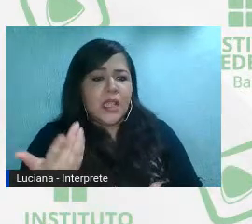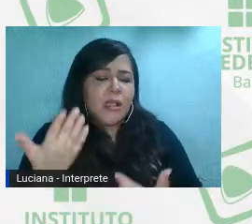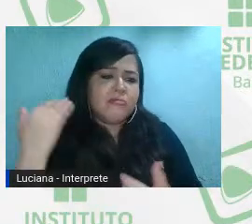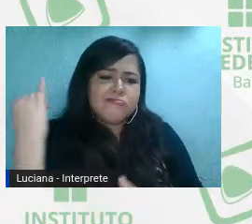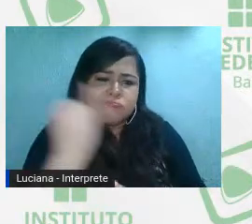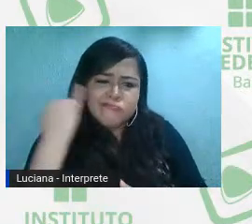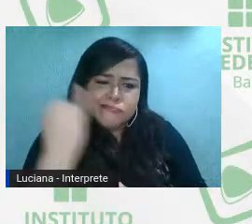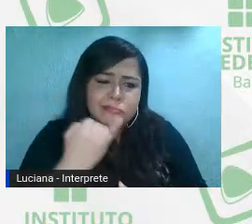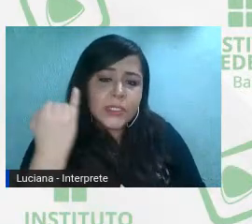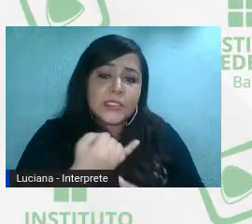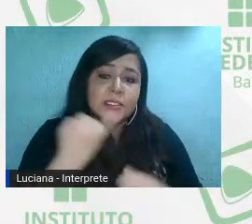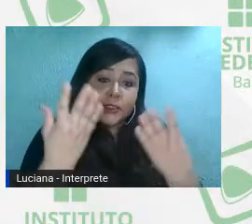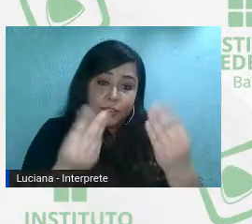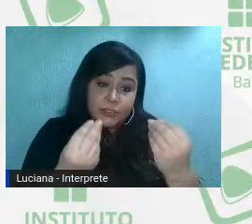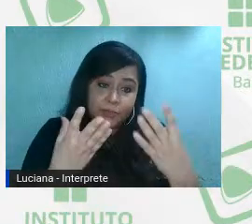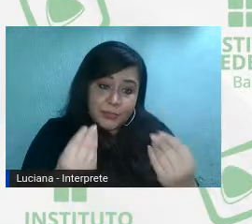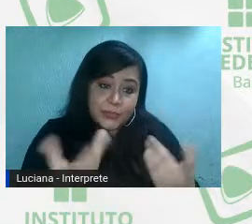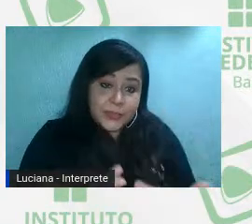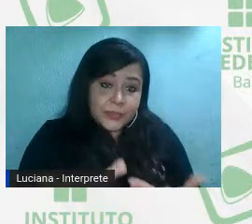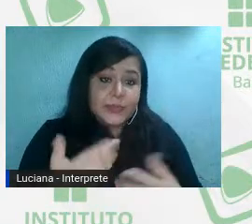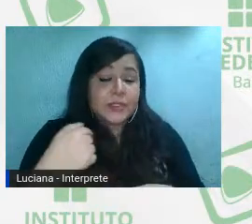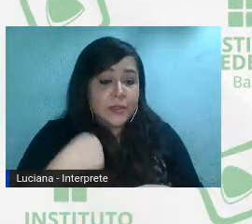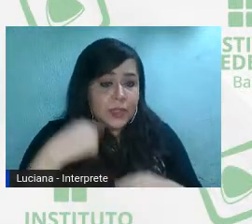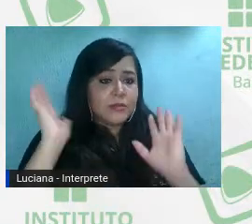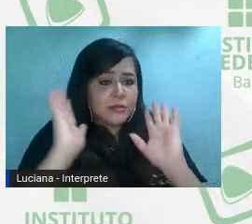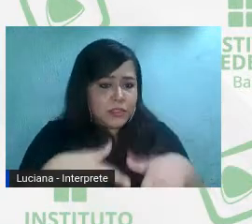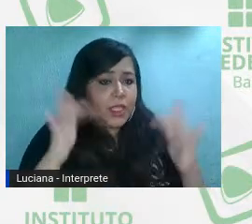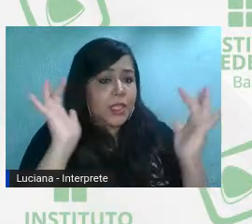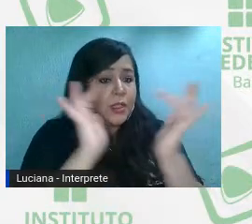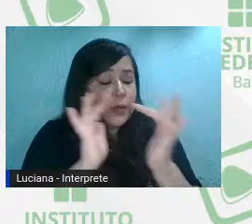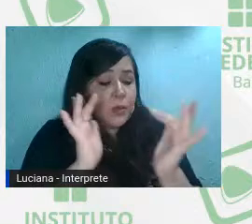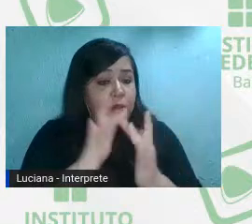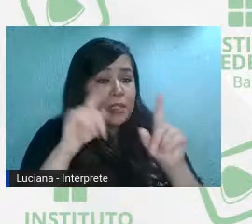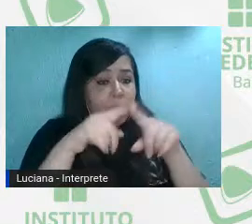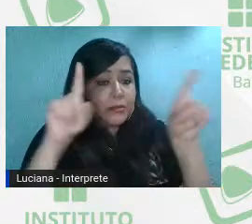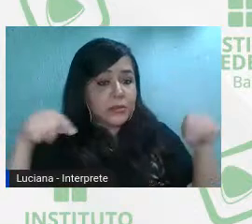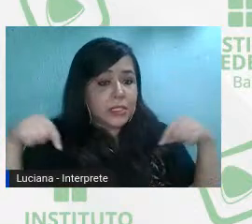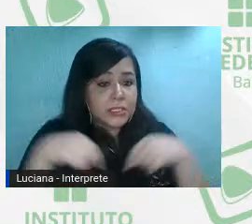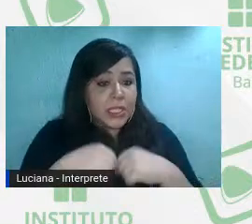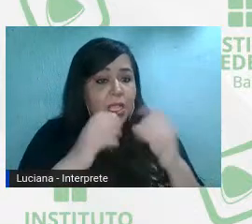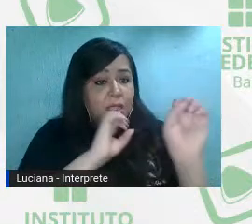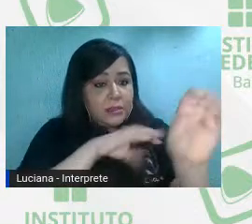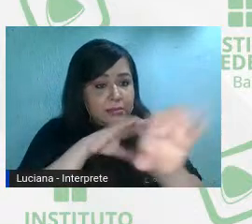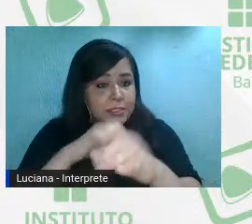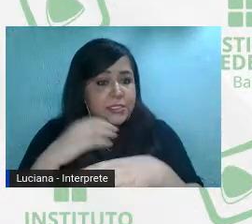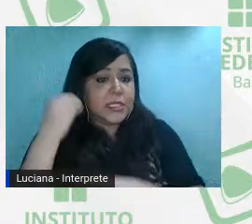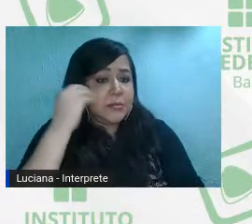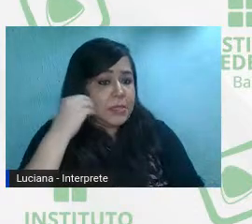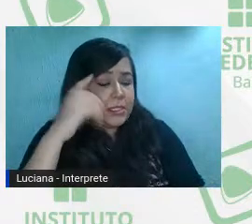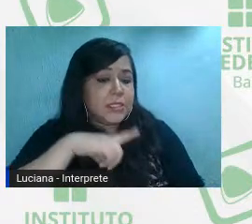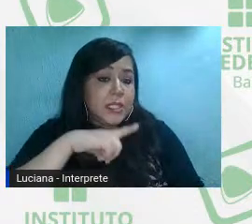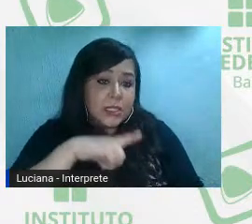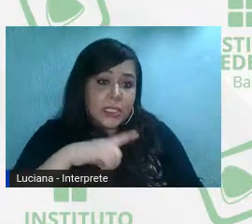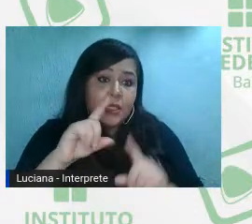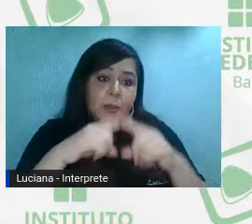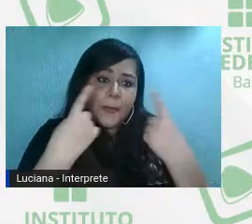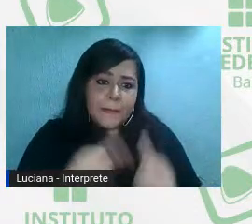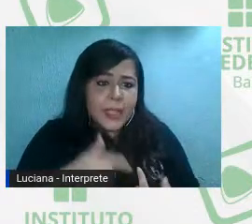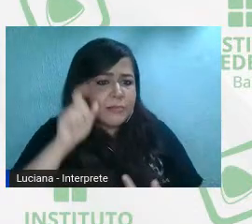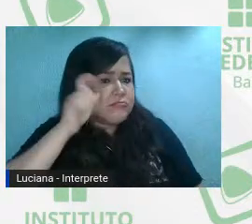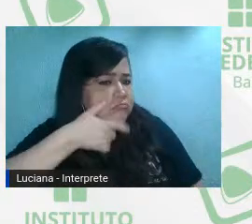porque apesar de eu já ter algum contato com sala de aula, é muito interessante ver como os professores eles trabalham